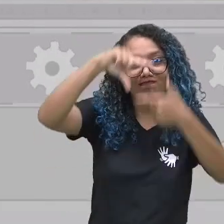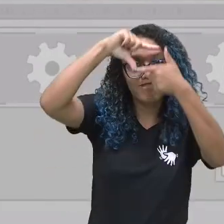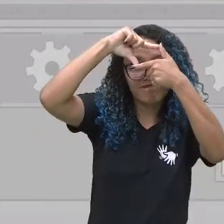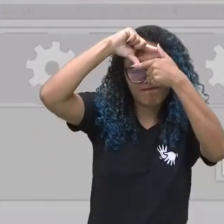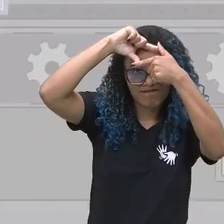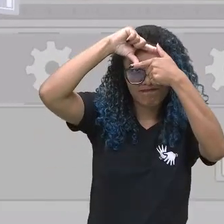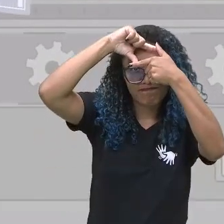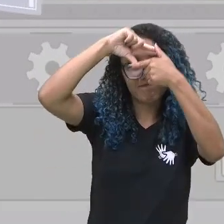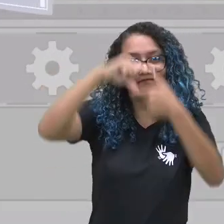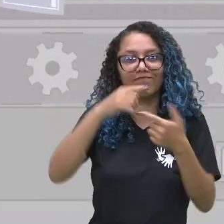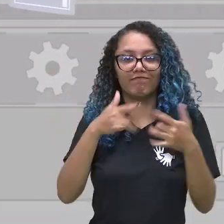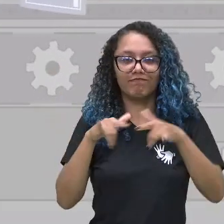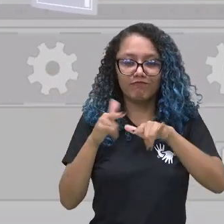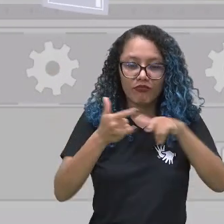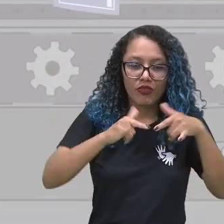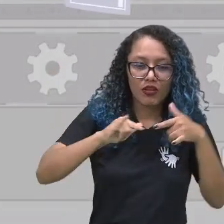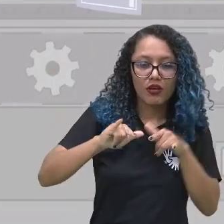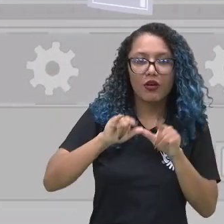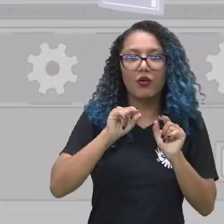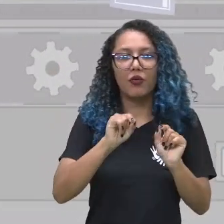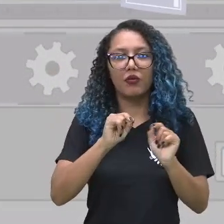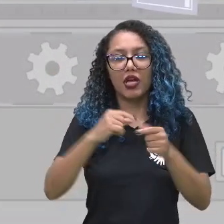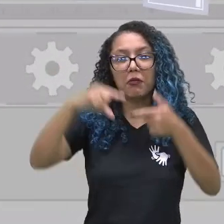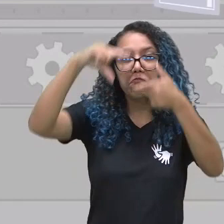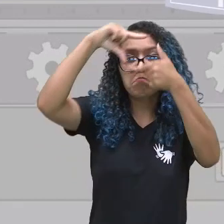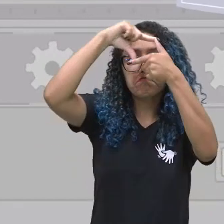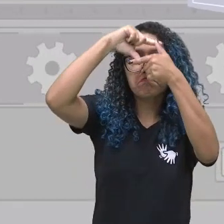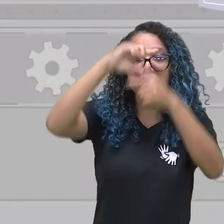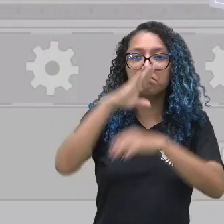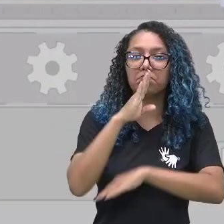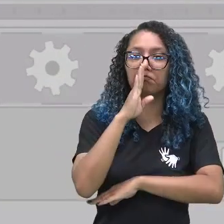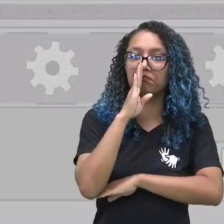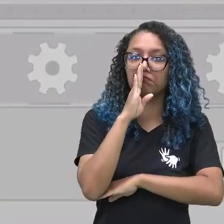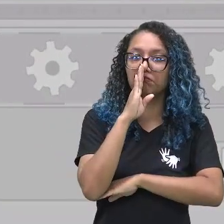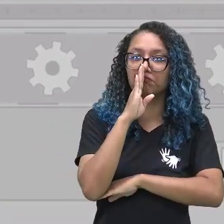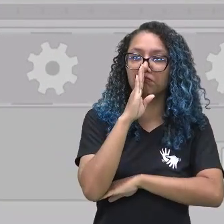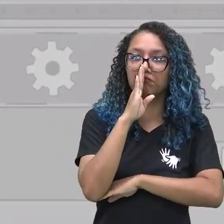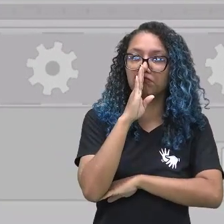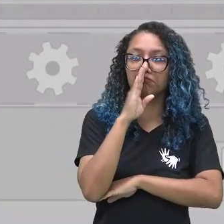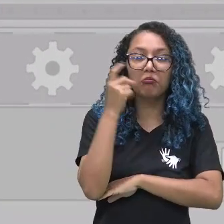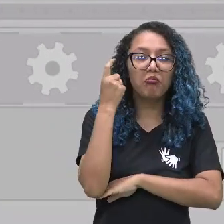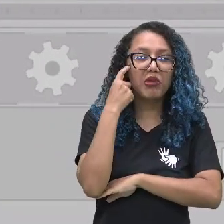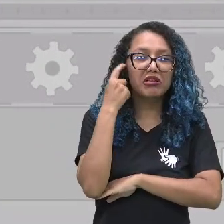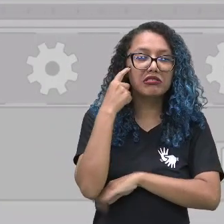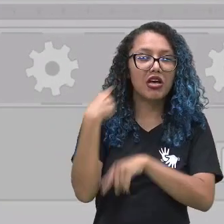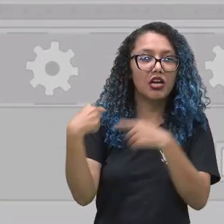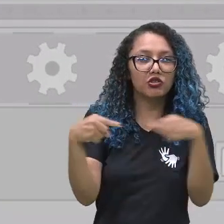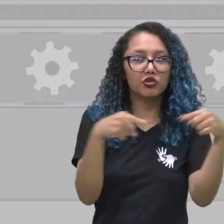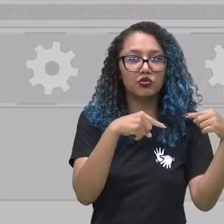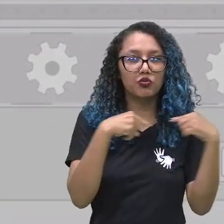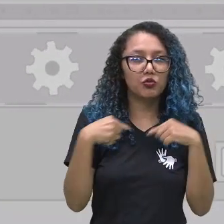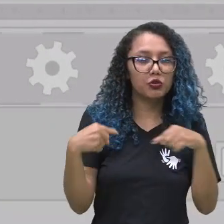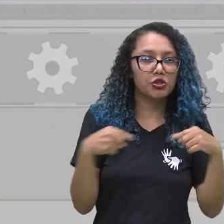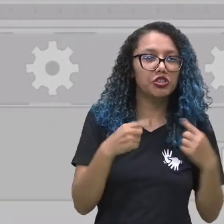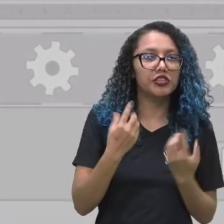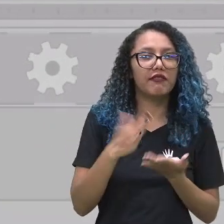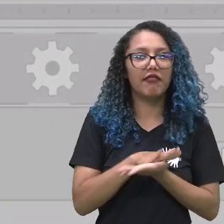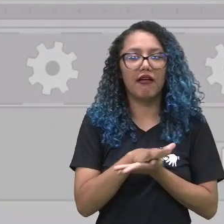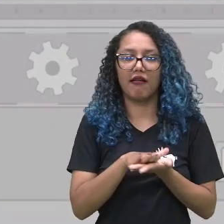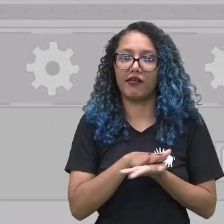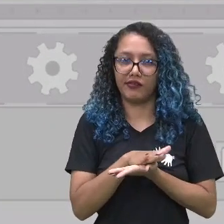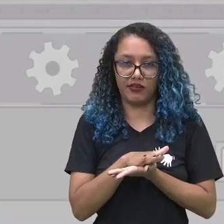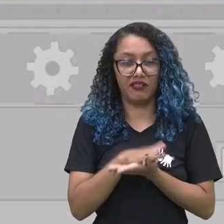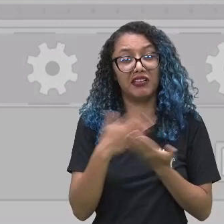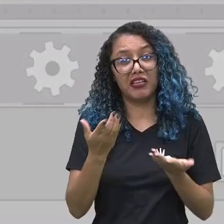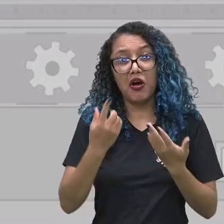sentido de você não questionar a realidade em que você vive. Você acha que essa é a realidade, que isso